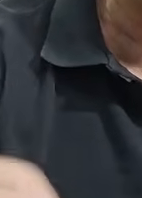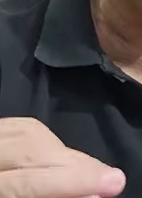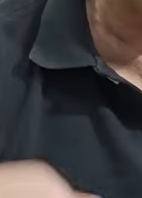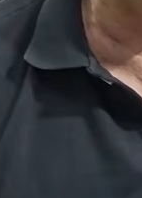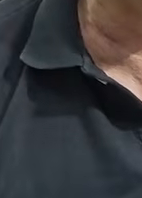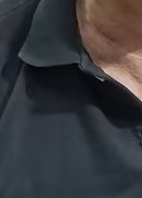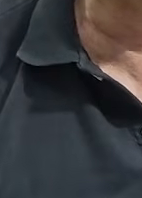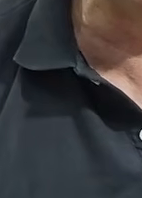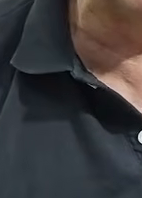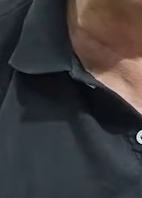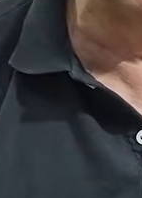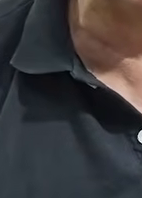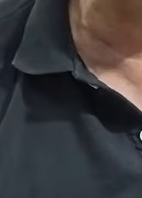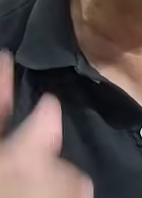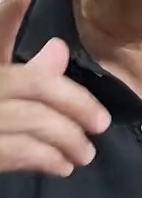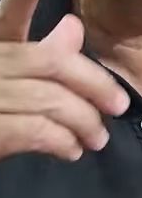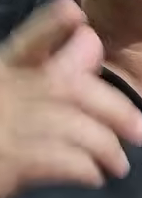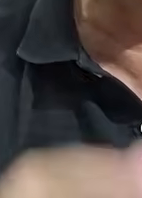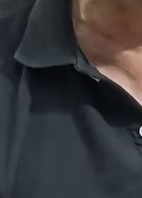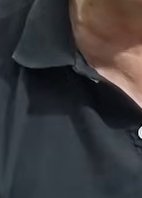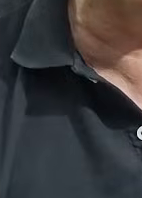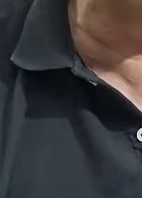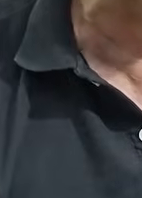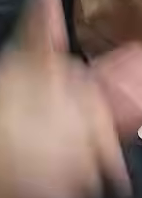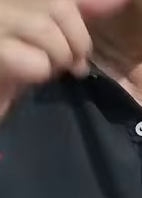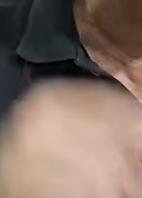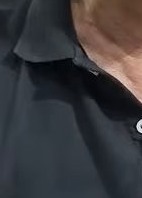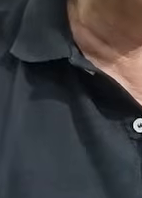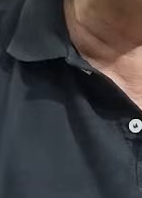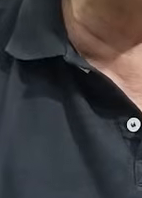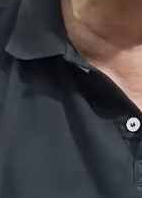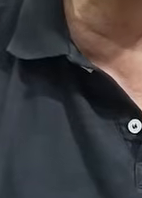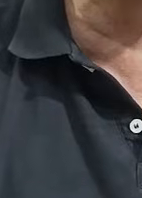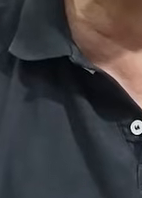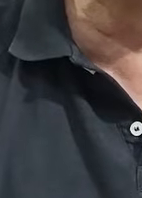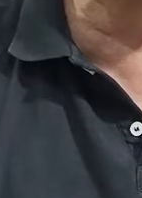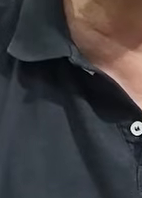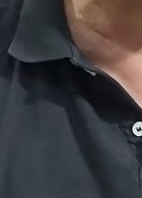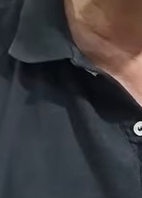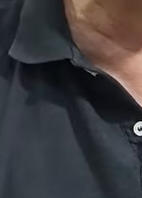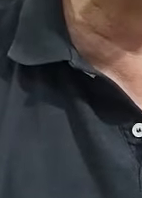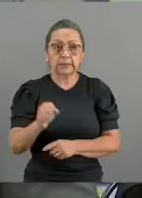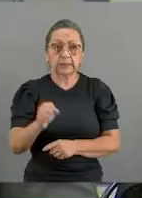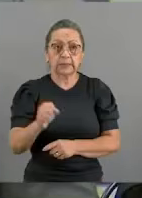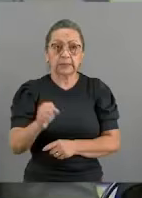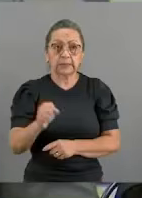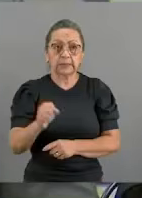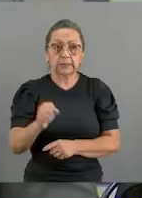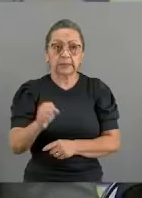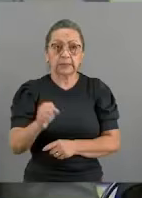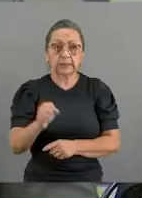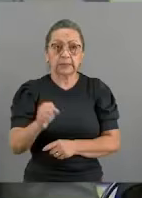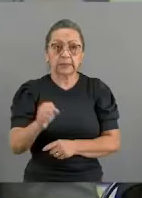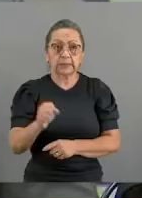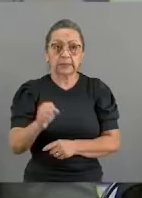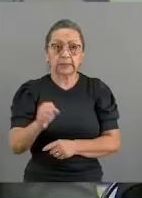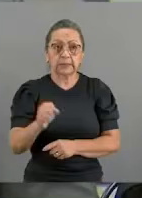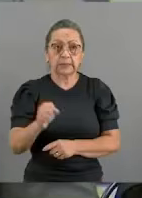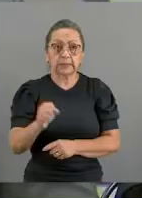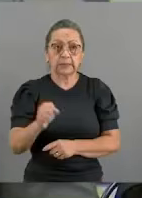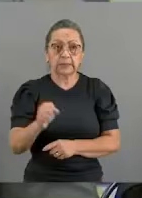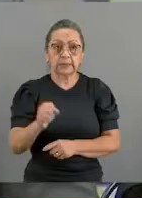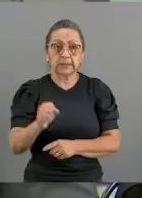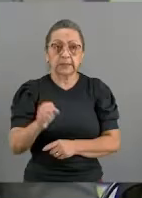da CPMI do dia de hoje. Você não acredita, não? Mete o dedo no like, vamos ao Pimenta.